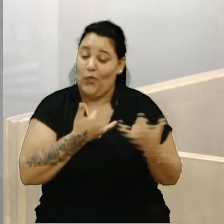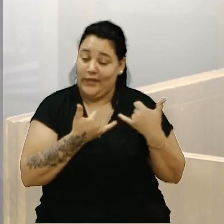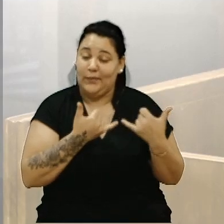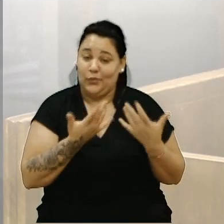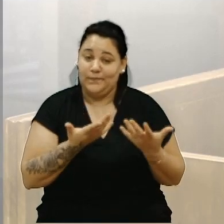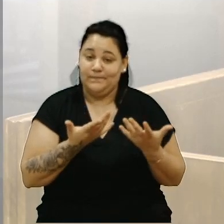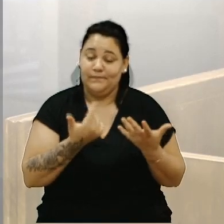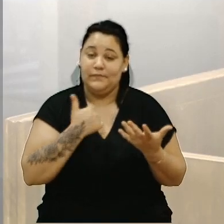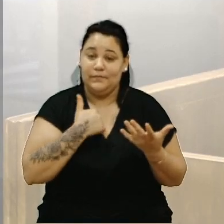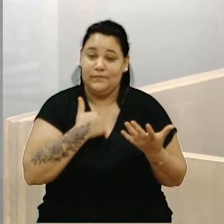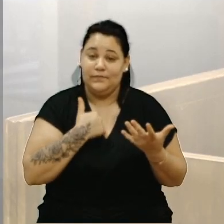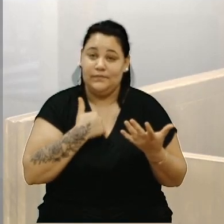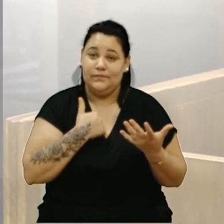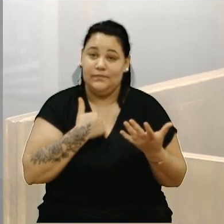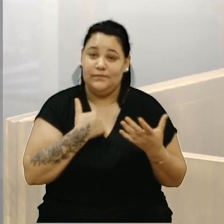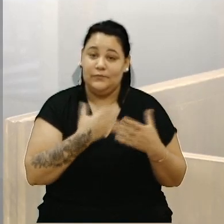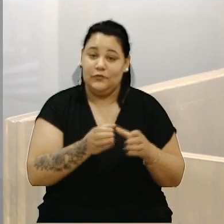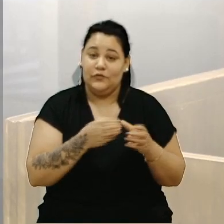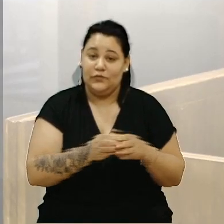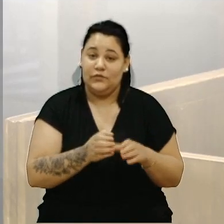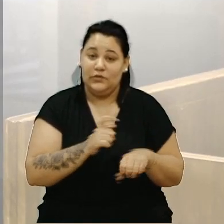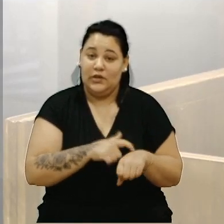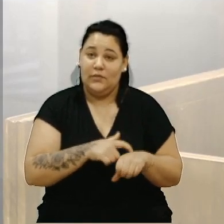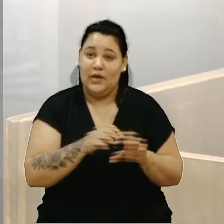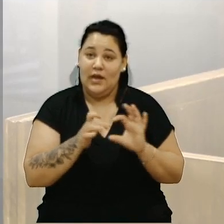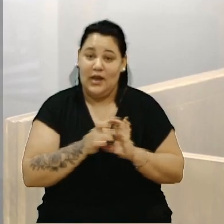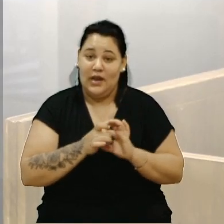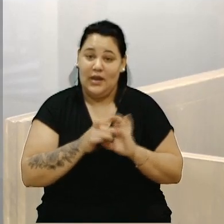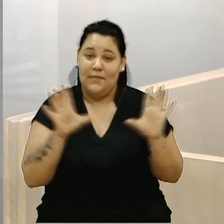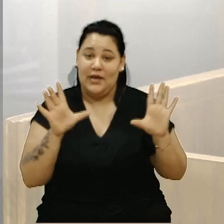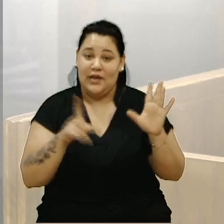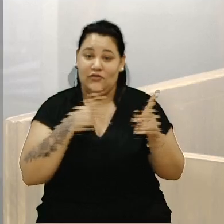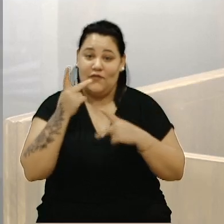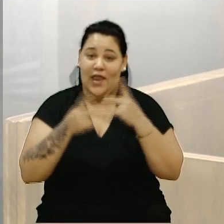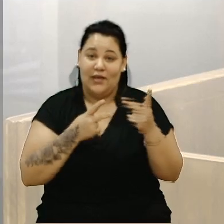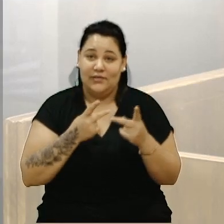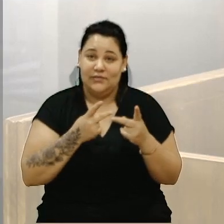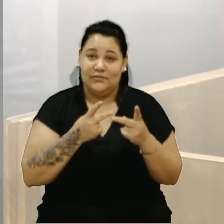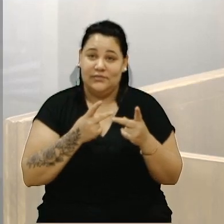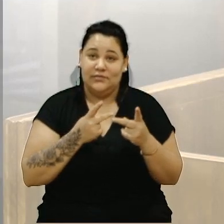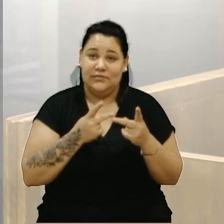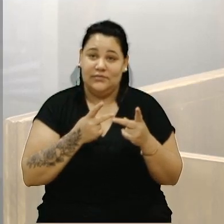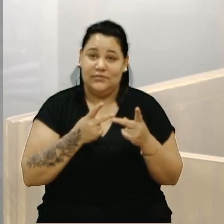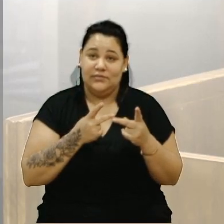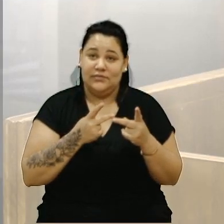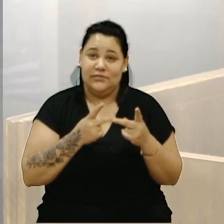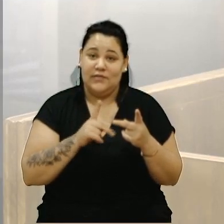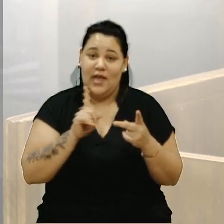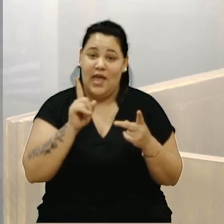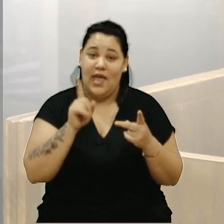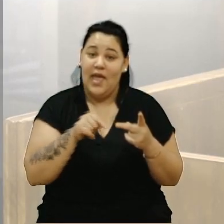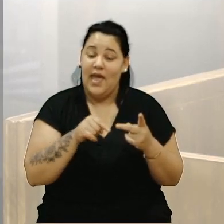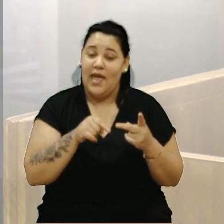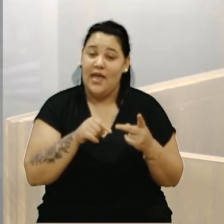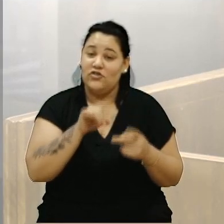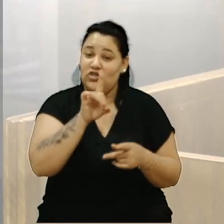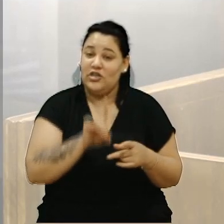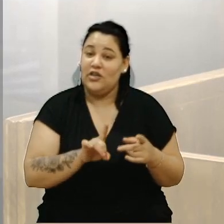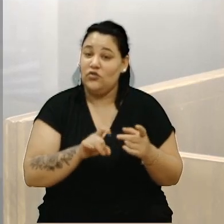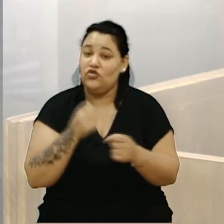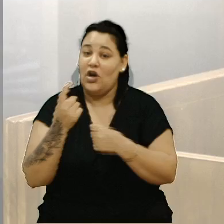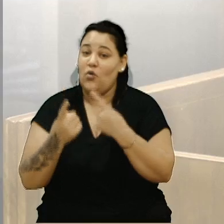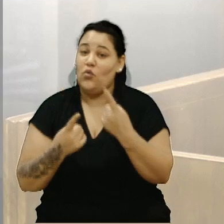em tempos onde que a liberdade de expressão é uma prerrogativa de alguns, não de